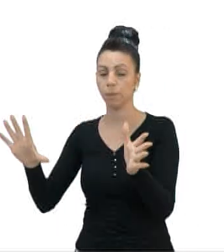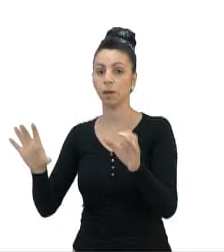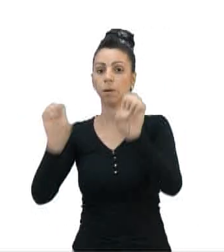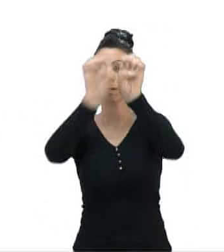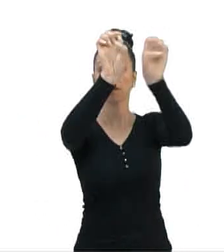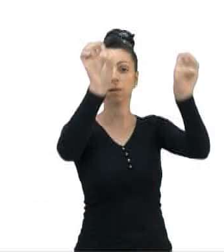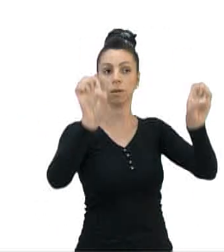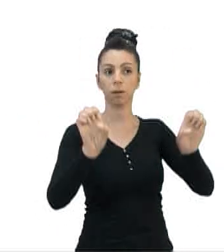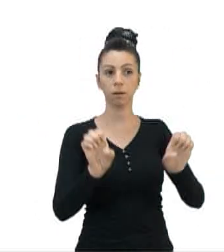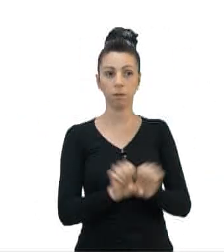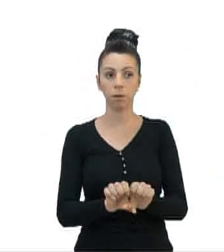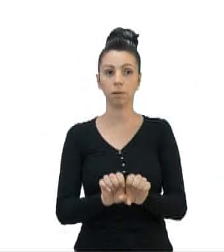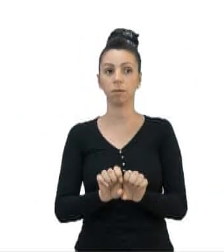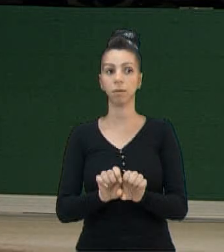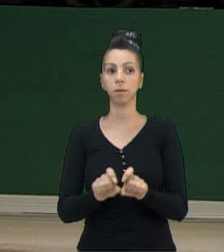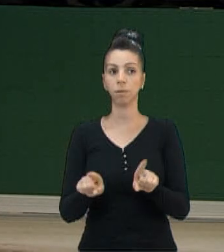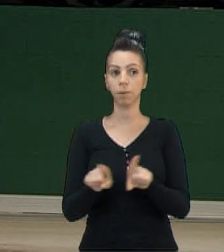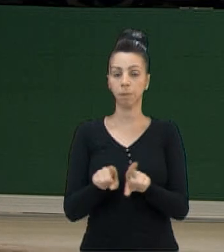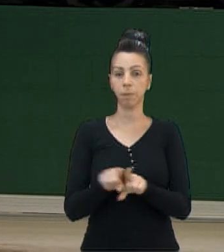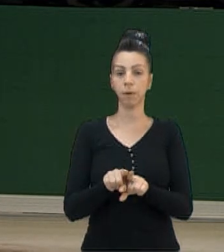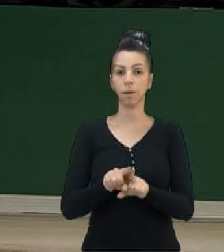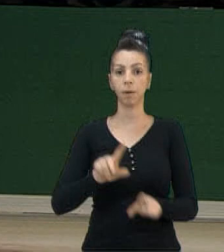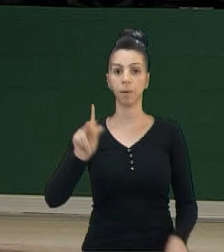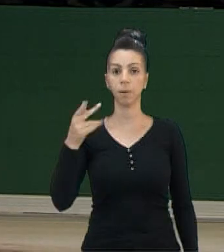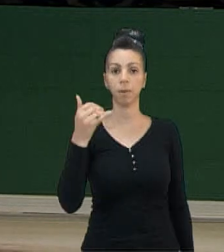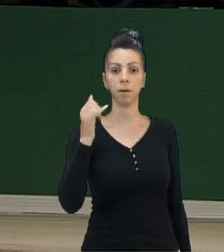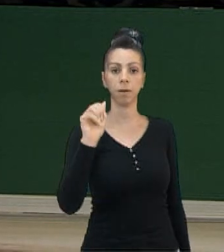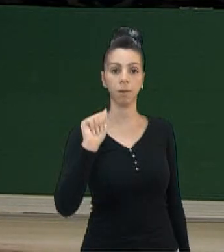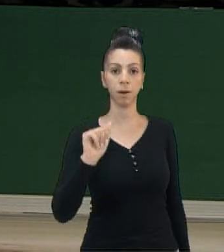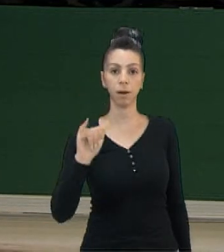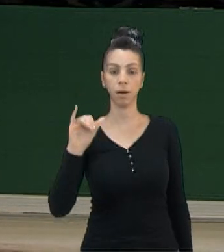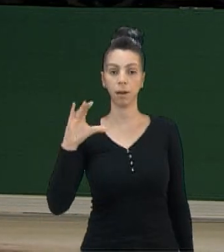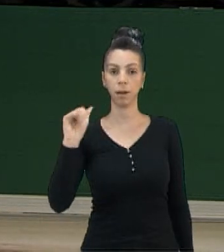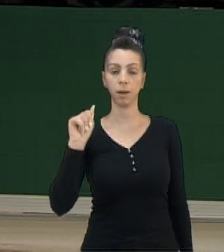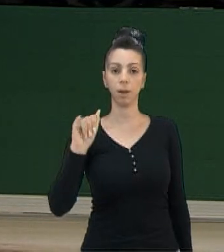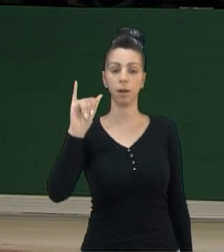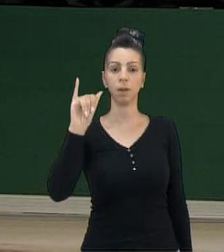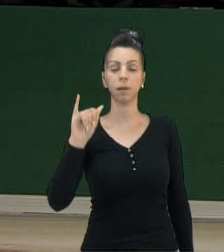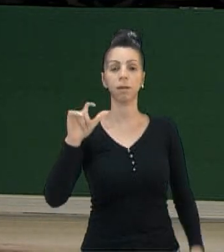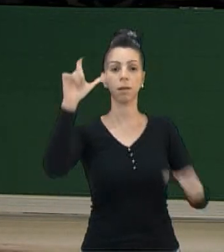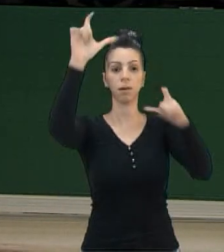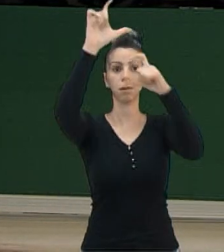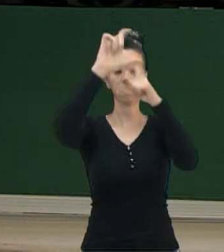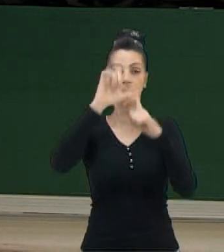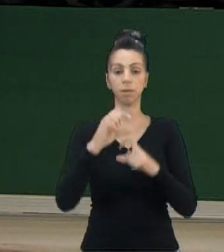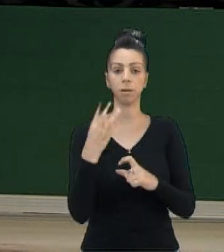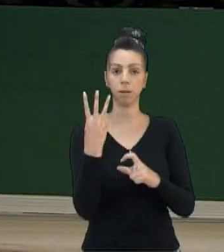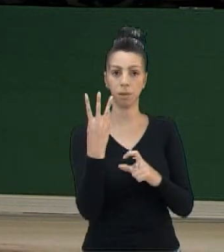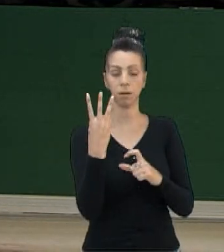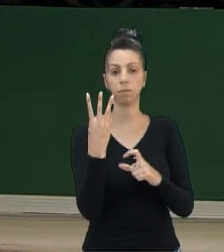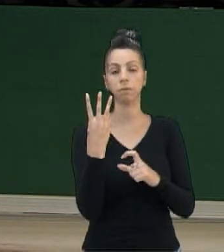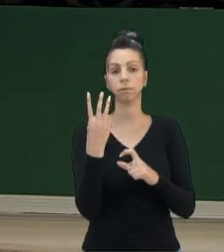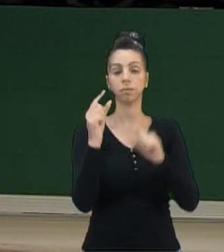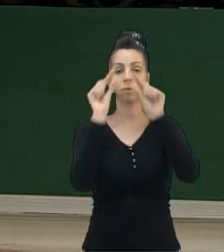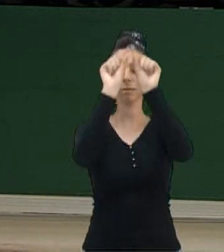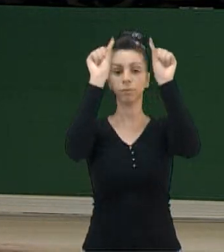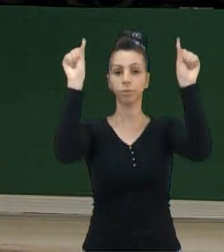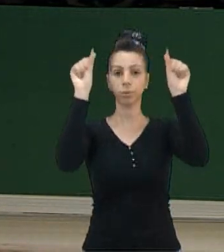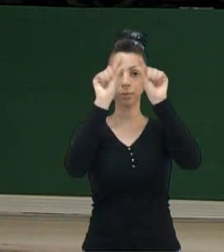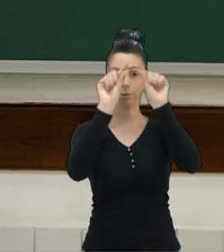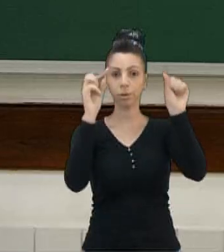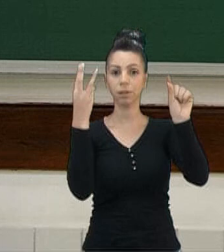um haikai, né? Lembra um haikai, tá certo? 3 versos, uma estrofe.